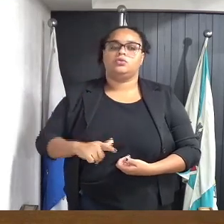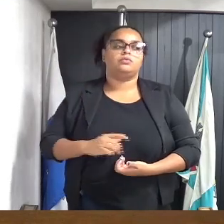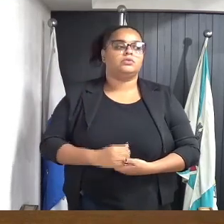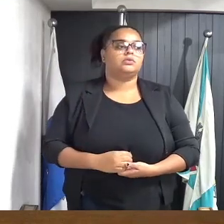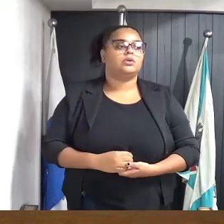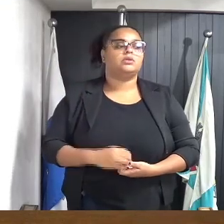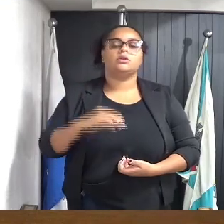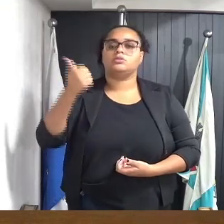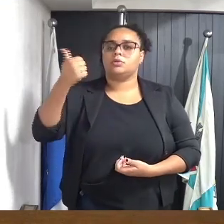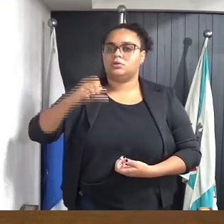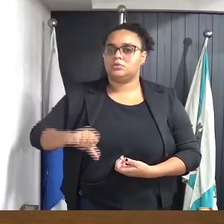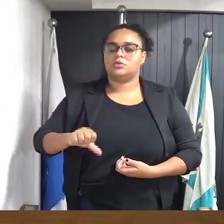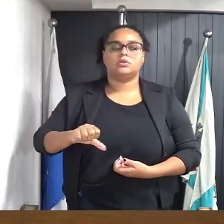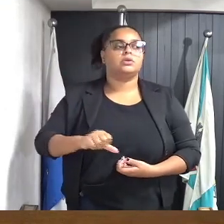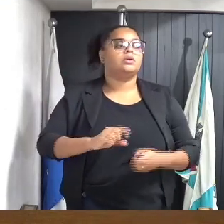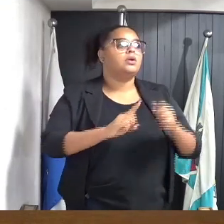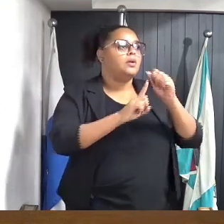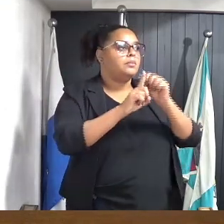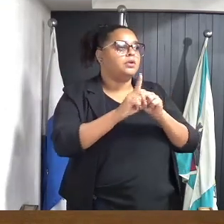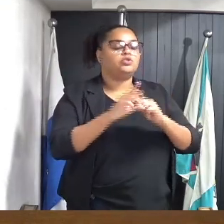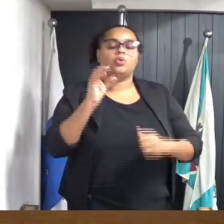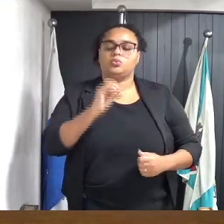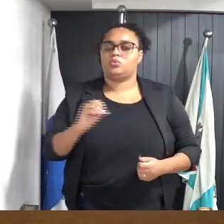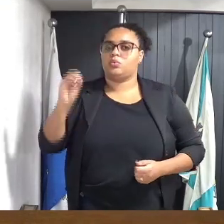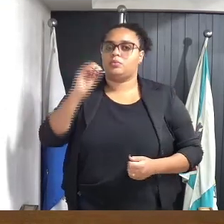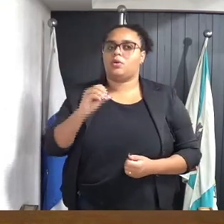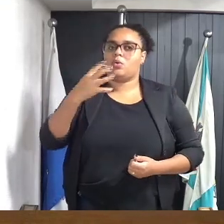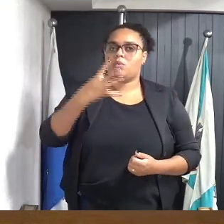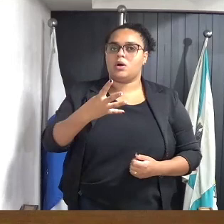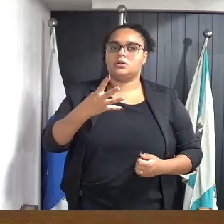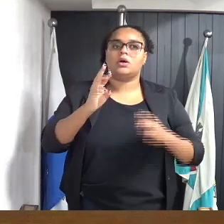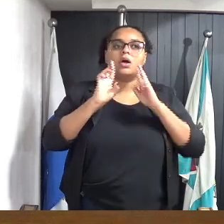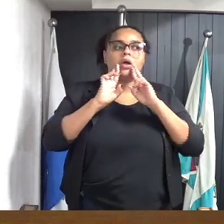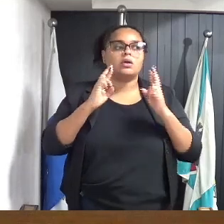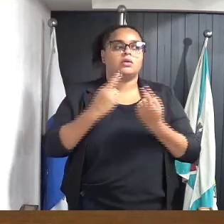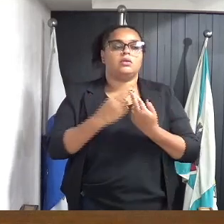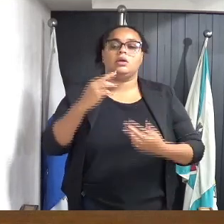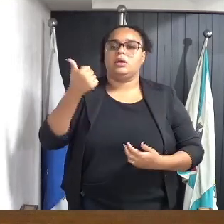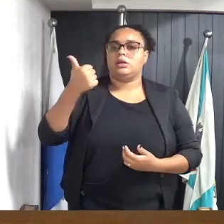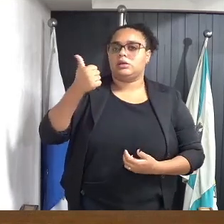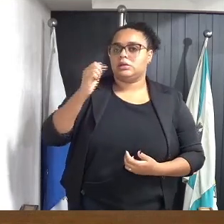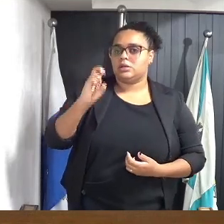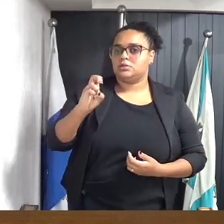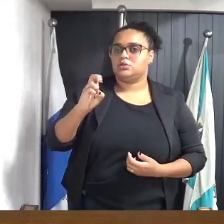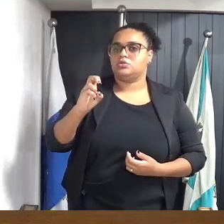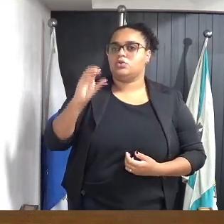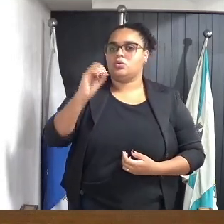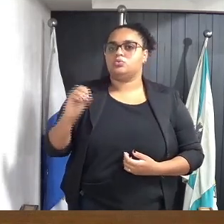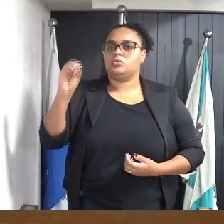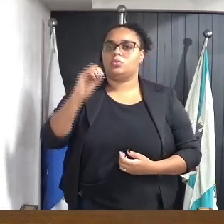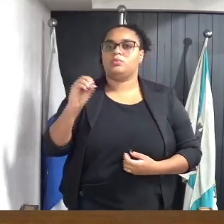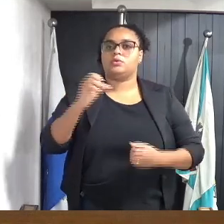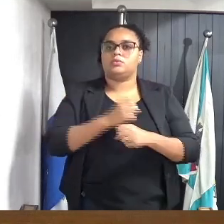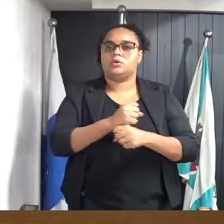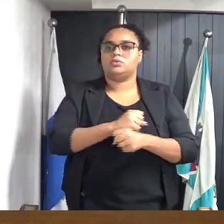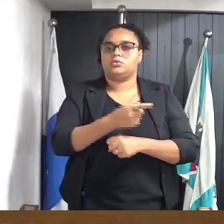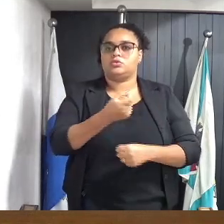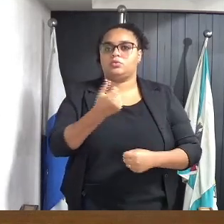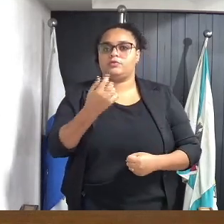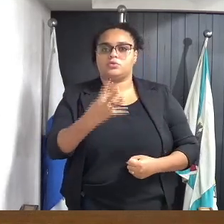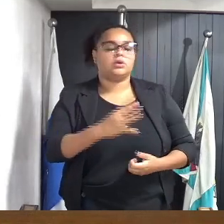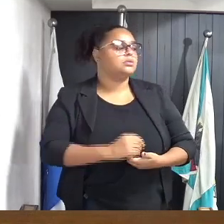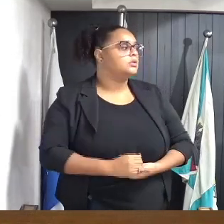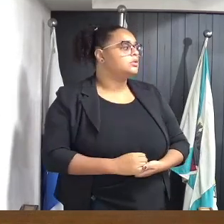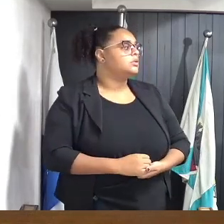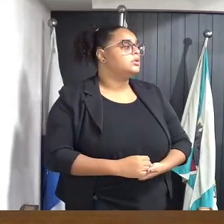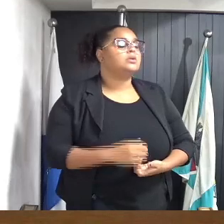19ª legislatura, sessão ordinária do mês de outubro, 4ª reunião ordinária de 15 de outubro de 2024. Expediente.